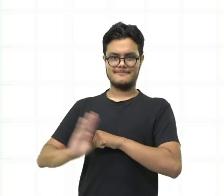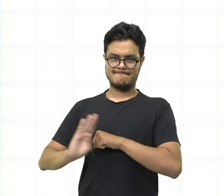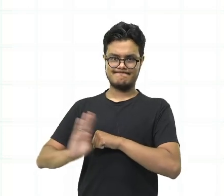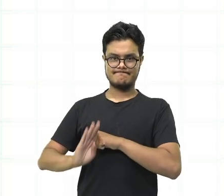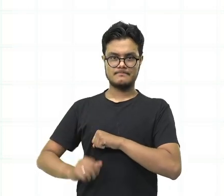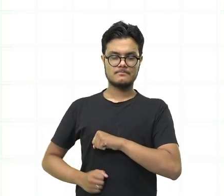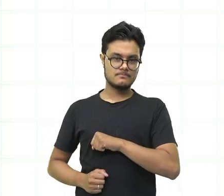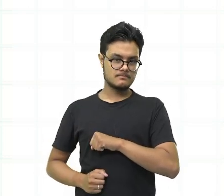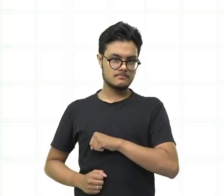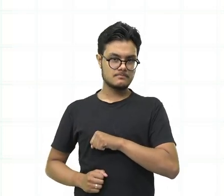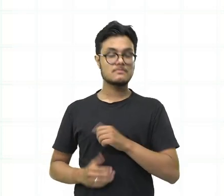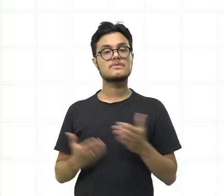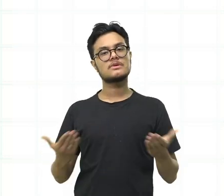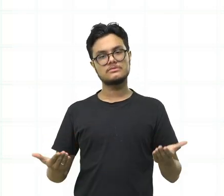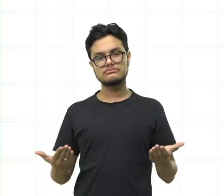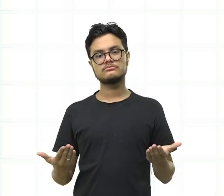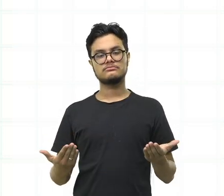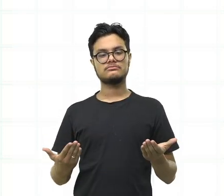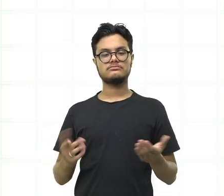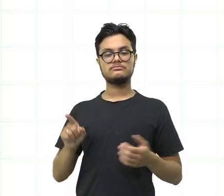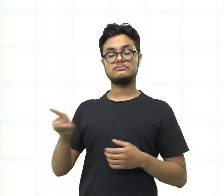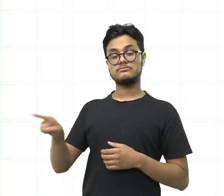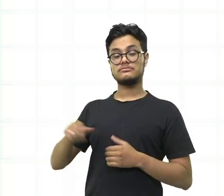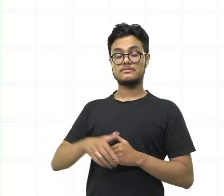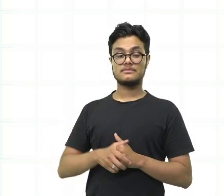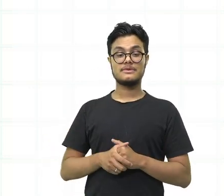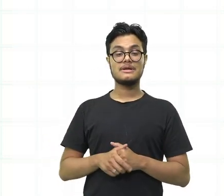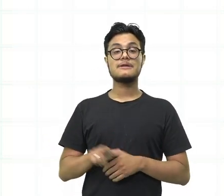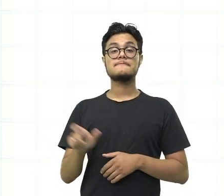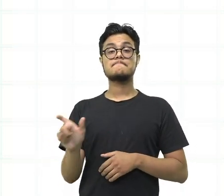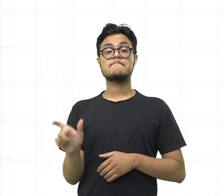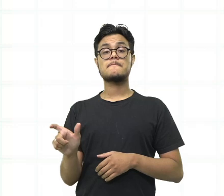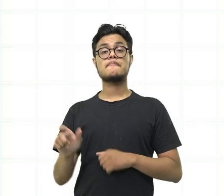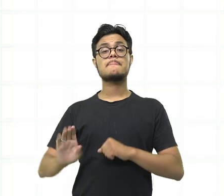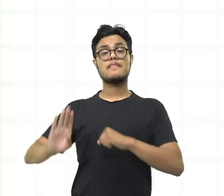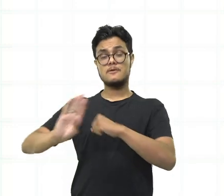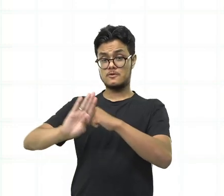substantivo. Aí, a gente fala que ele está como uma palavra